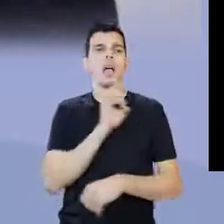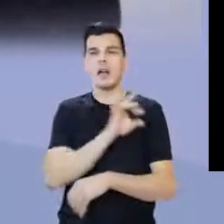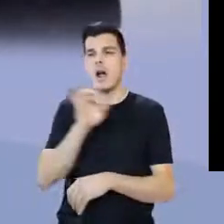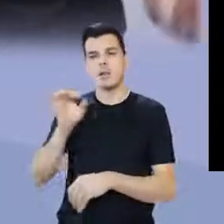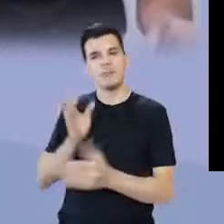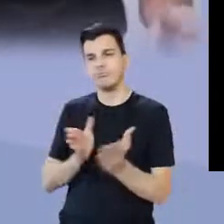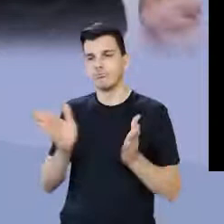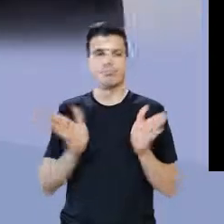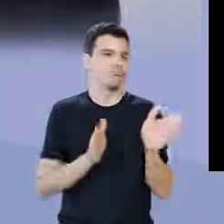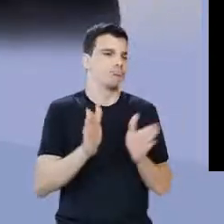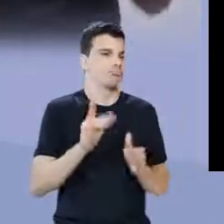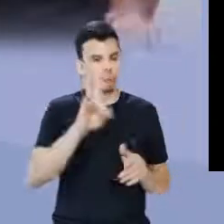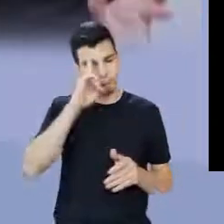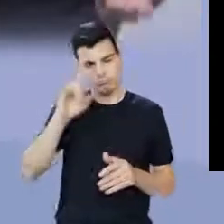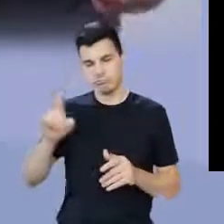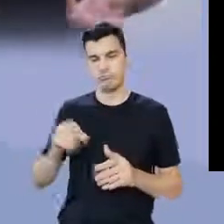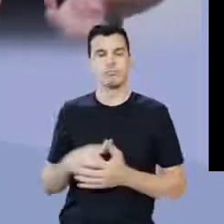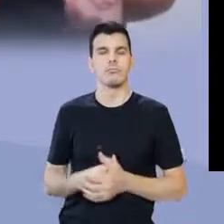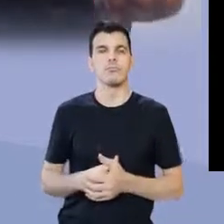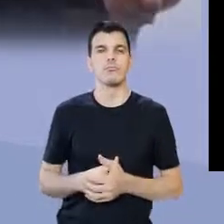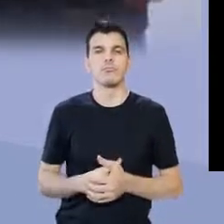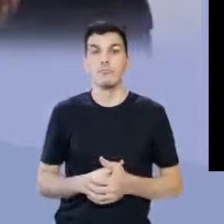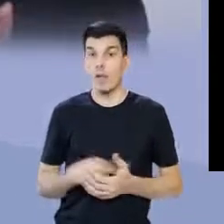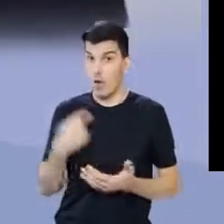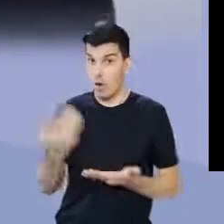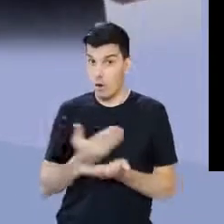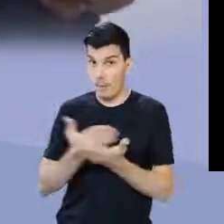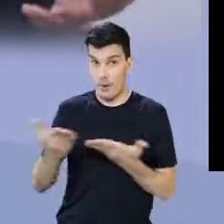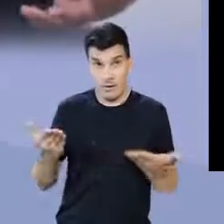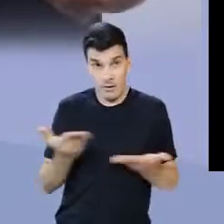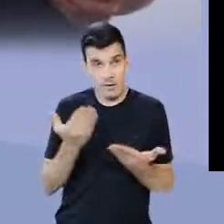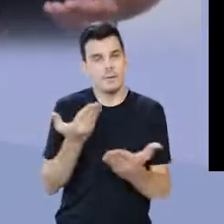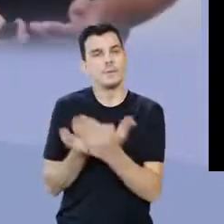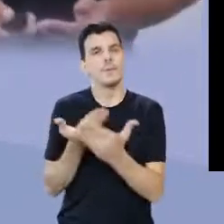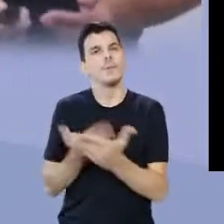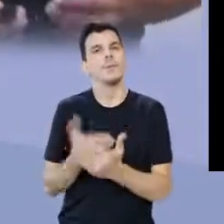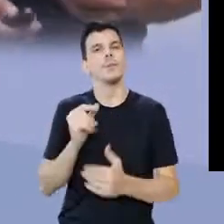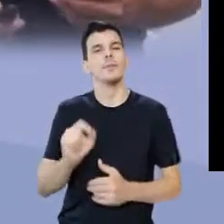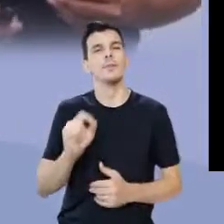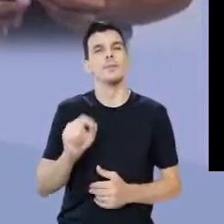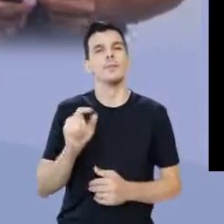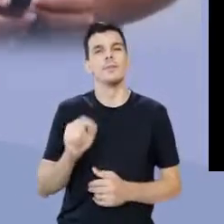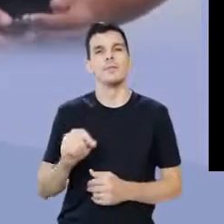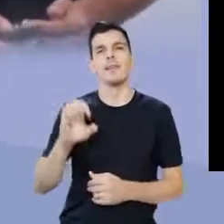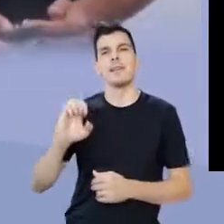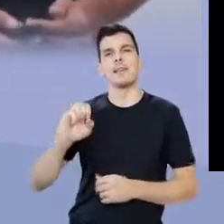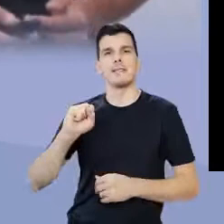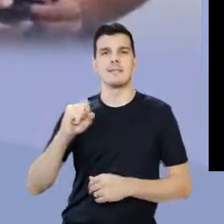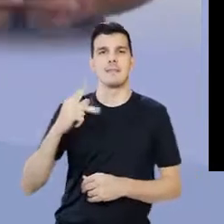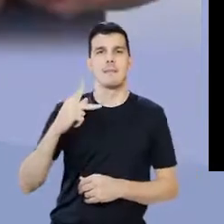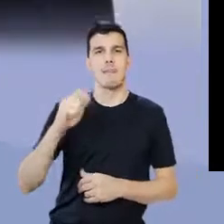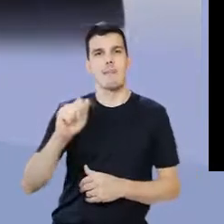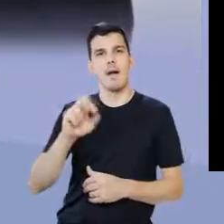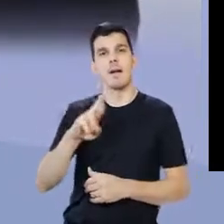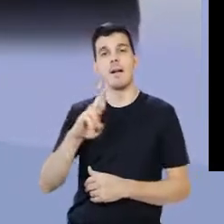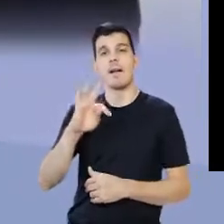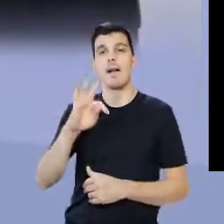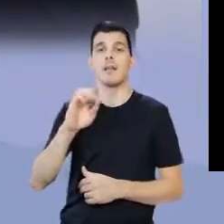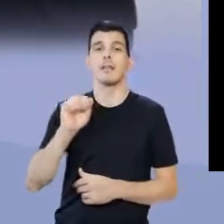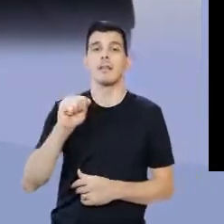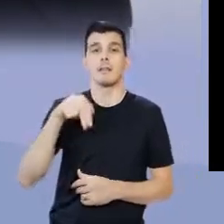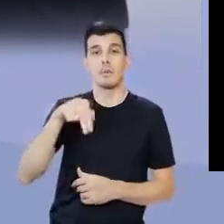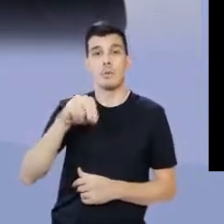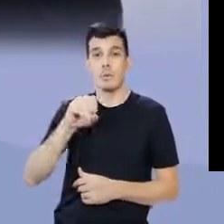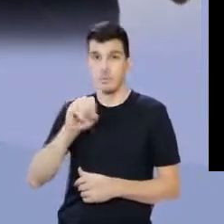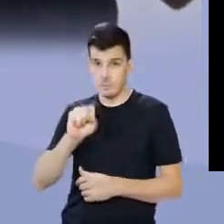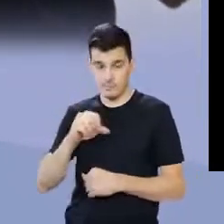um seguia o seu caminho, como bem entendia. E a gente começa, então, estudando o quê? Os espartanos. A cidade de